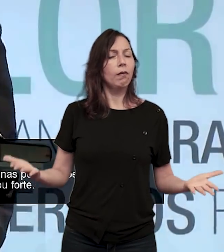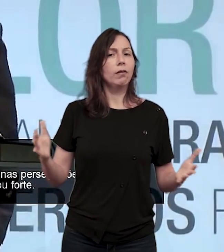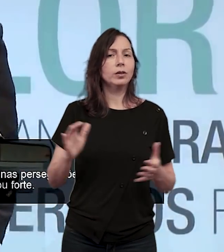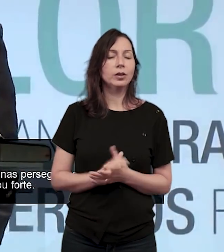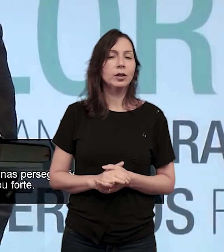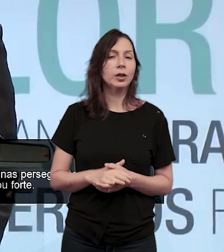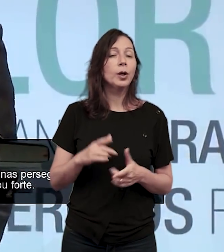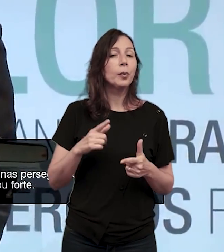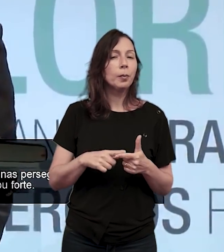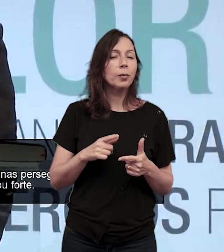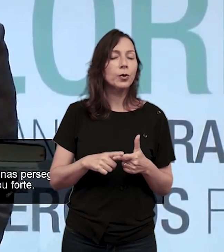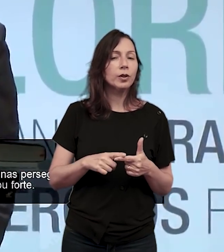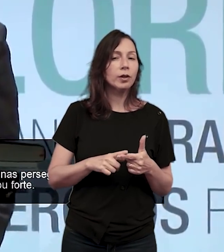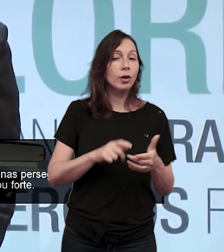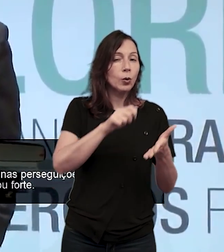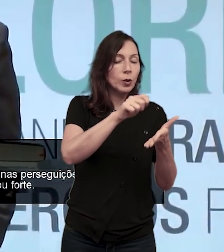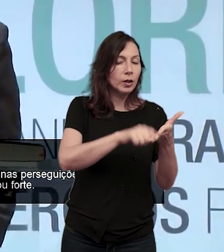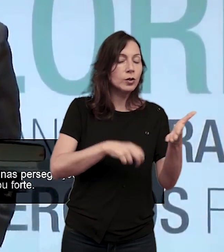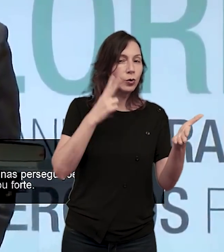Porque preste atenção,